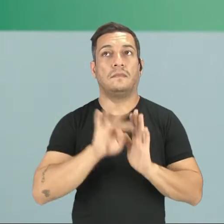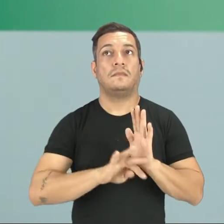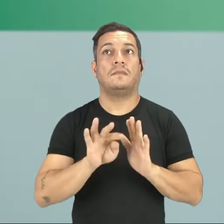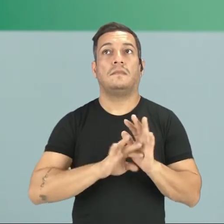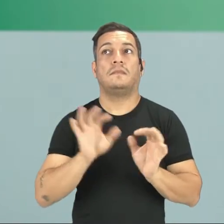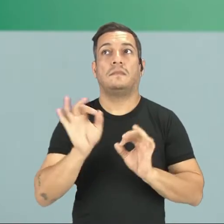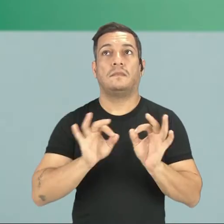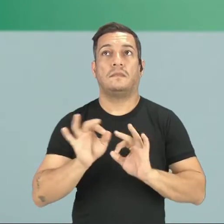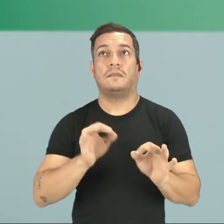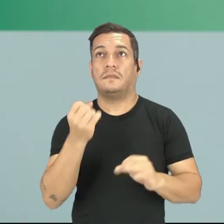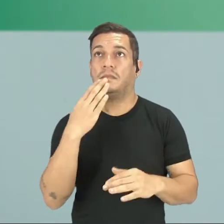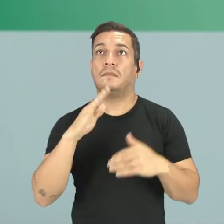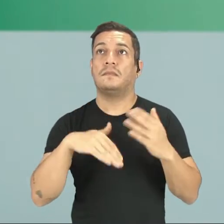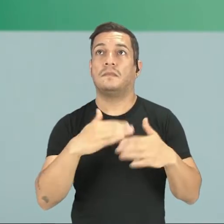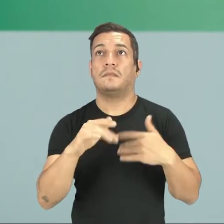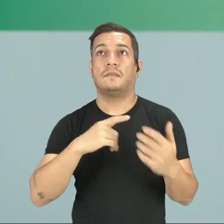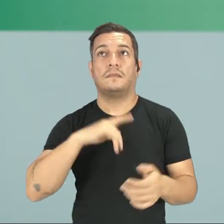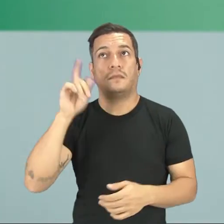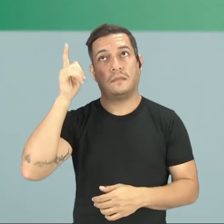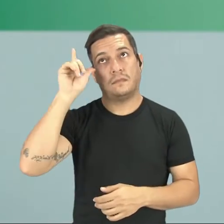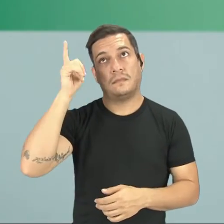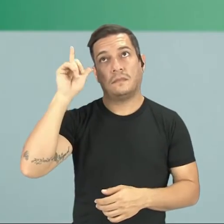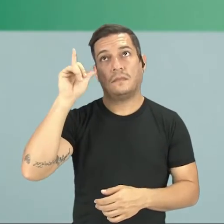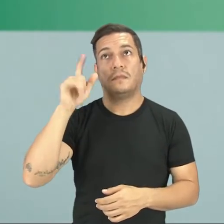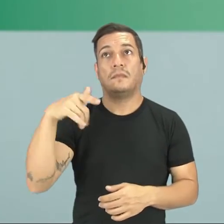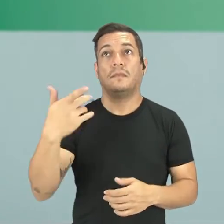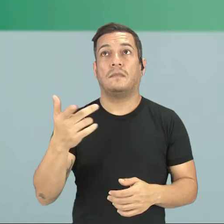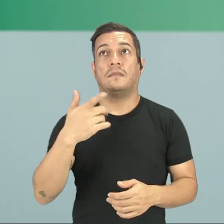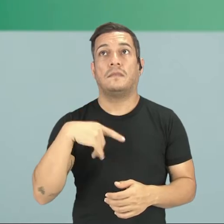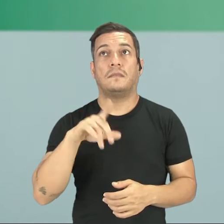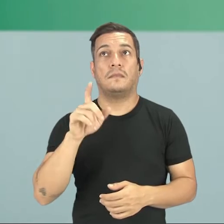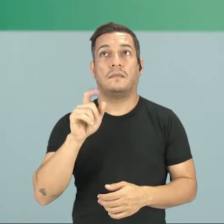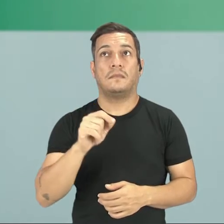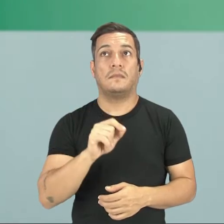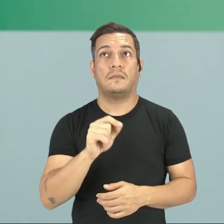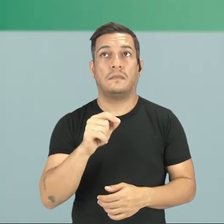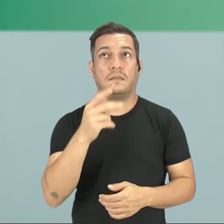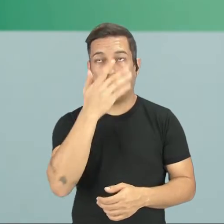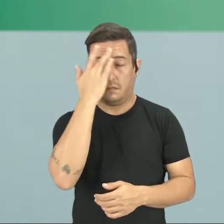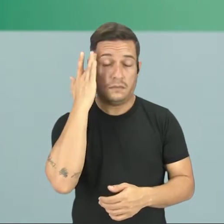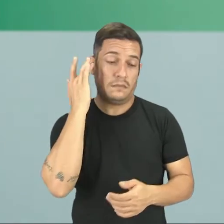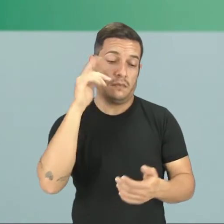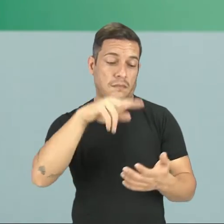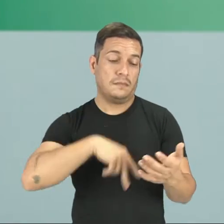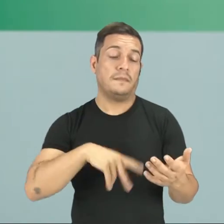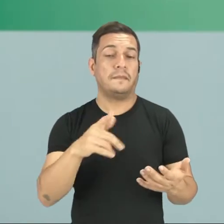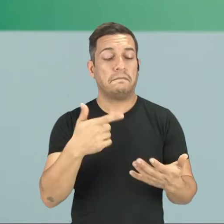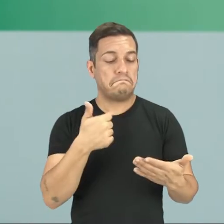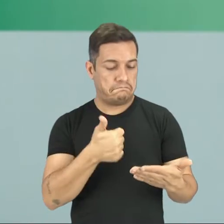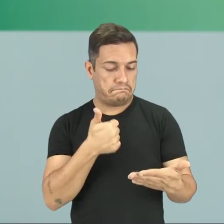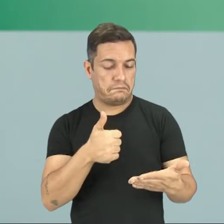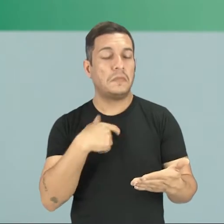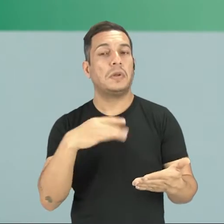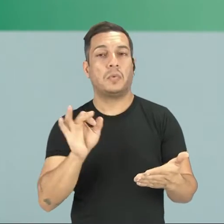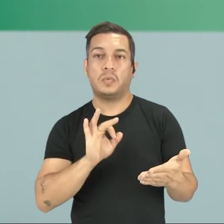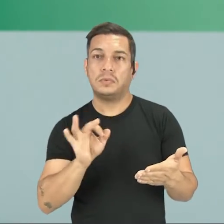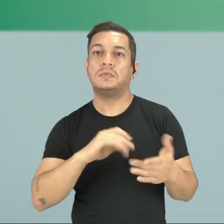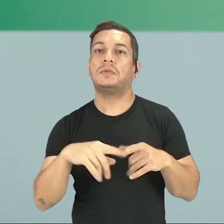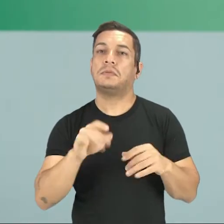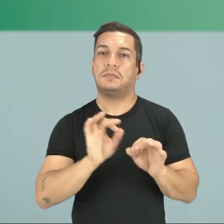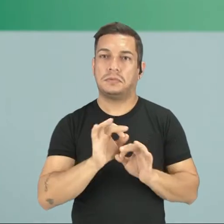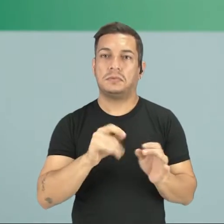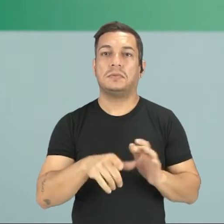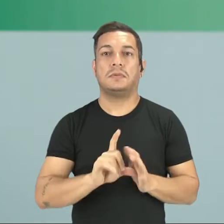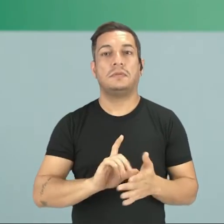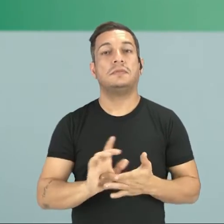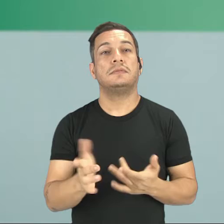bem montado, bem desenvolvido, tem uma lógica ali, provavelmente quem está lendo vai dizer que, nossa, essa pessoa ela se organizou, ela se planejou,